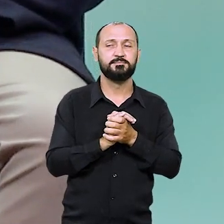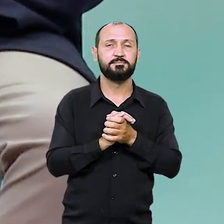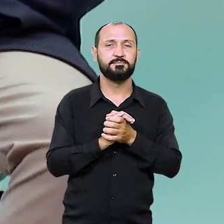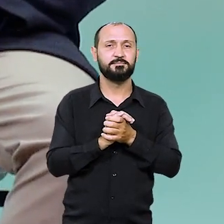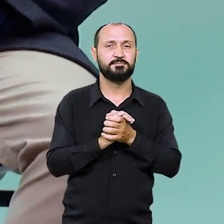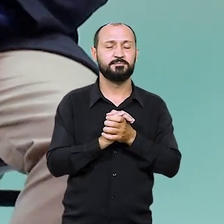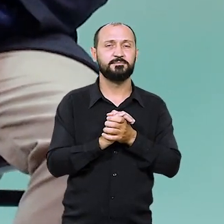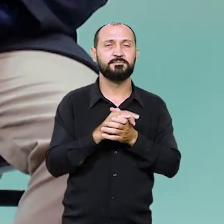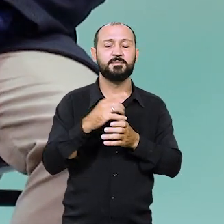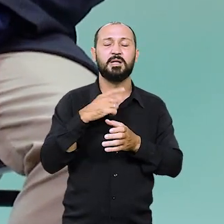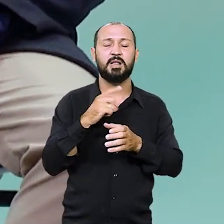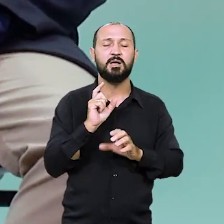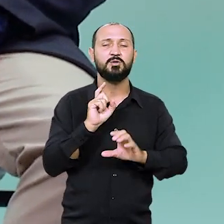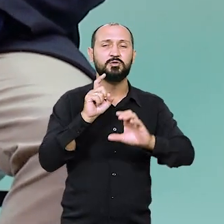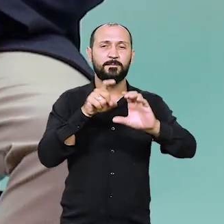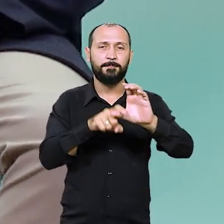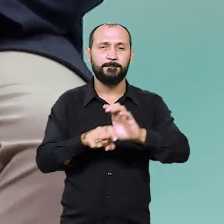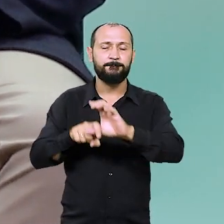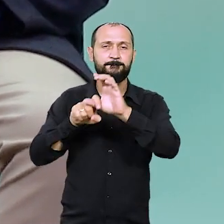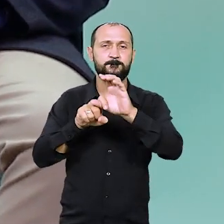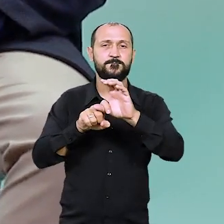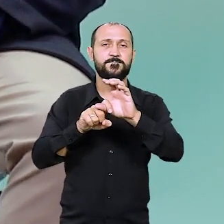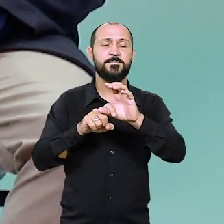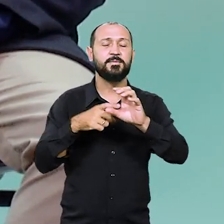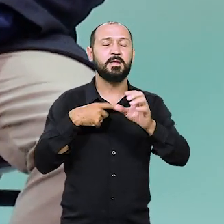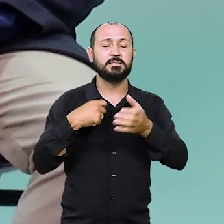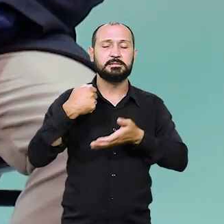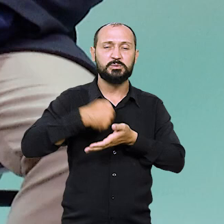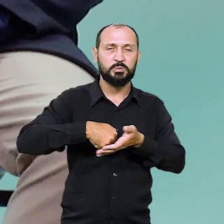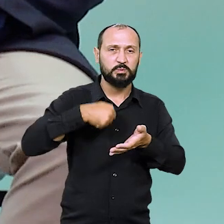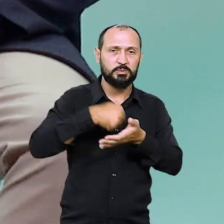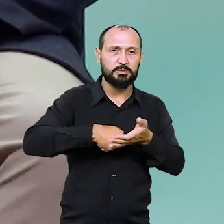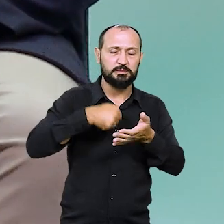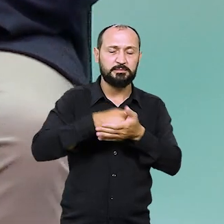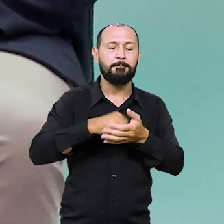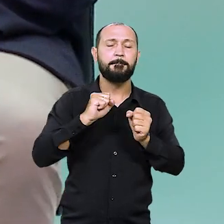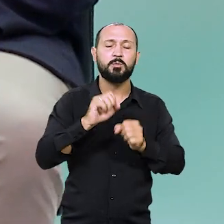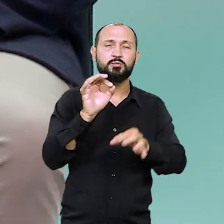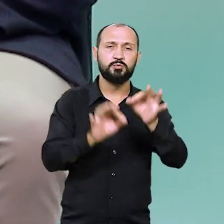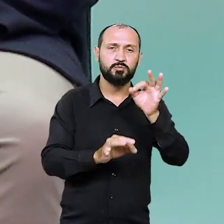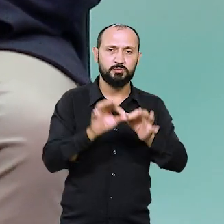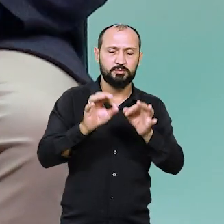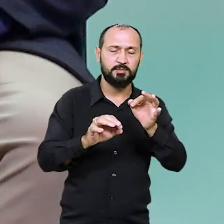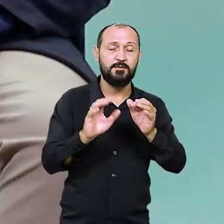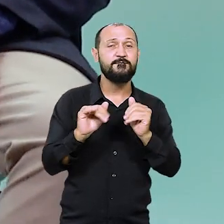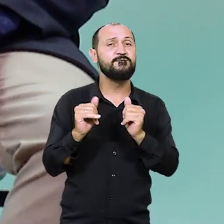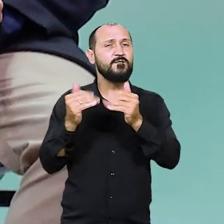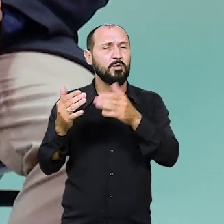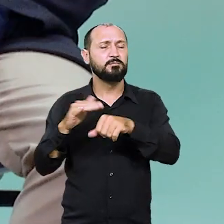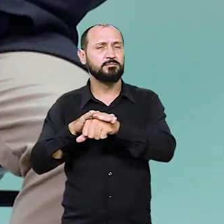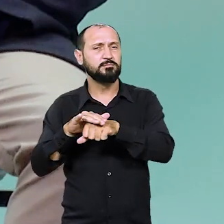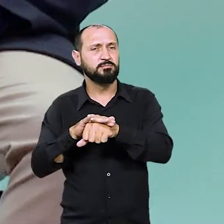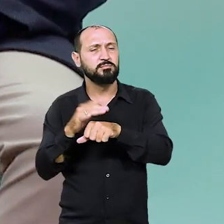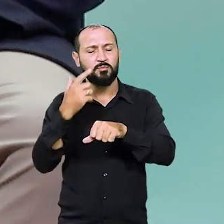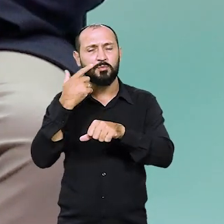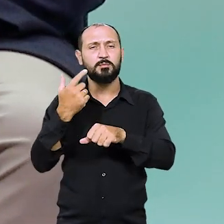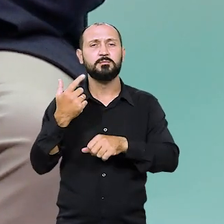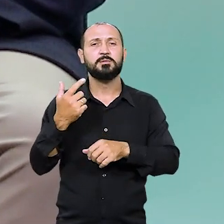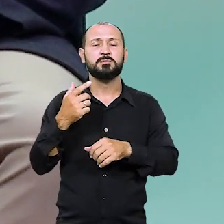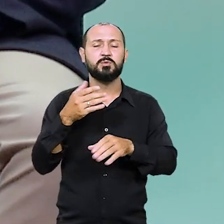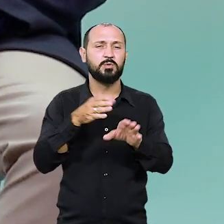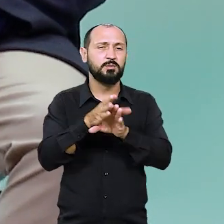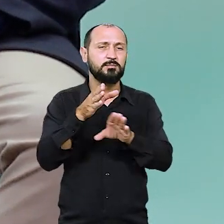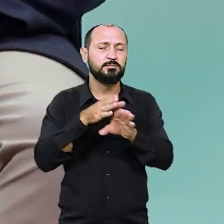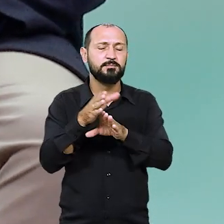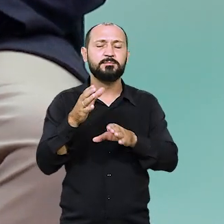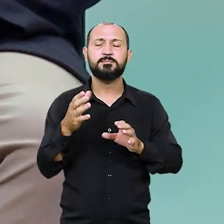pessoas, ela contrai essa dívida e aí esteja sendo cobrada, tanto judicialmente como extrajudicialmente, que ela busque, então,